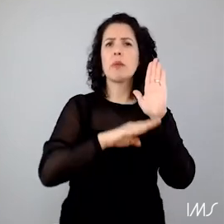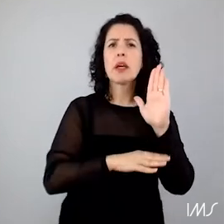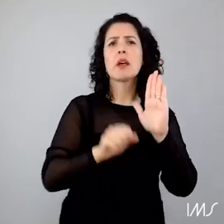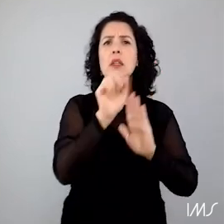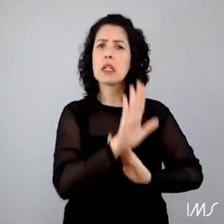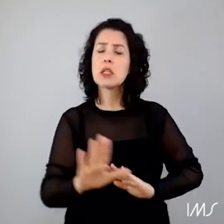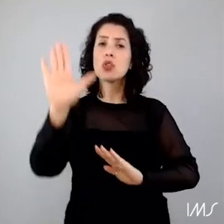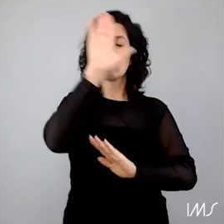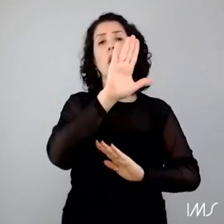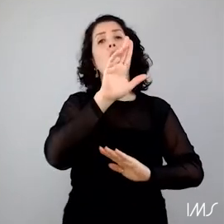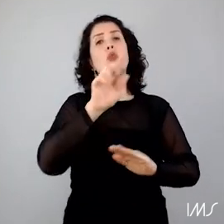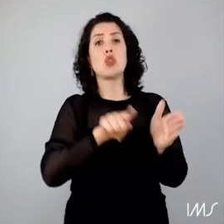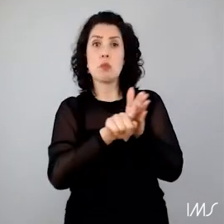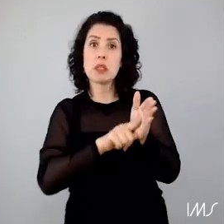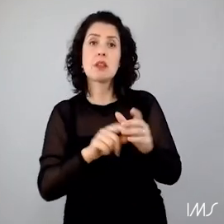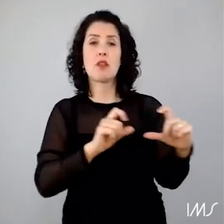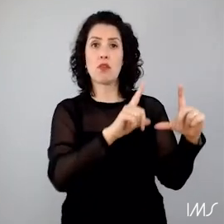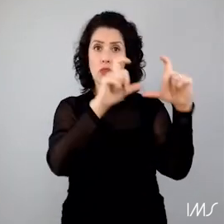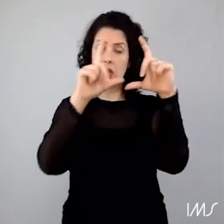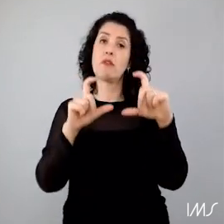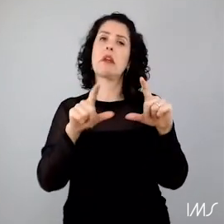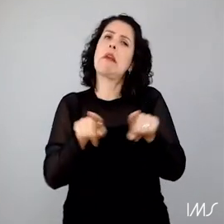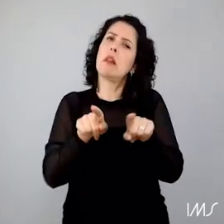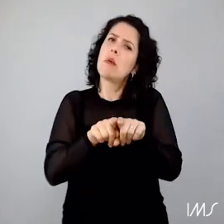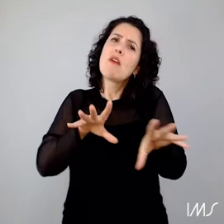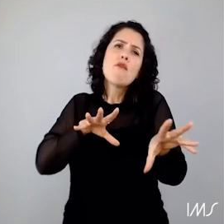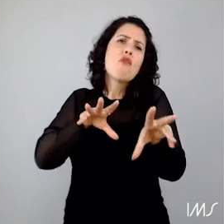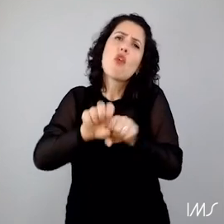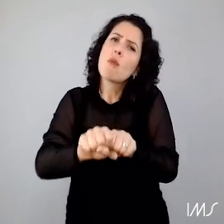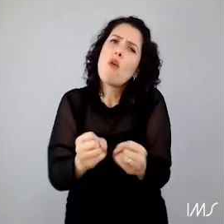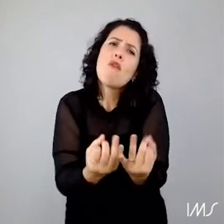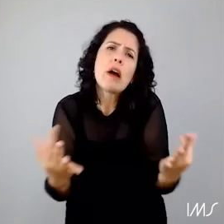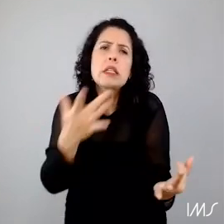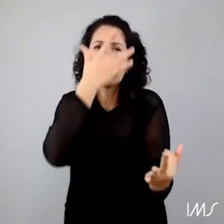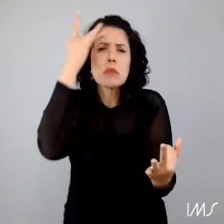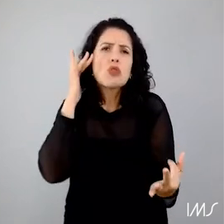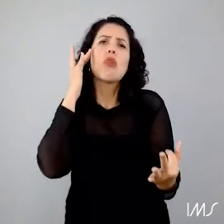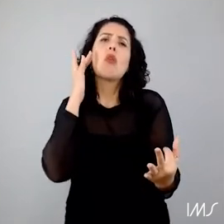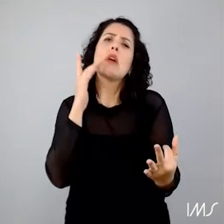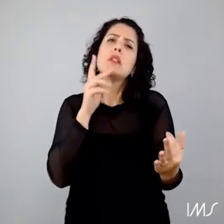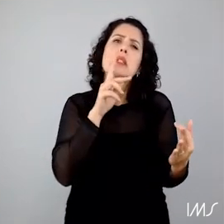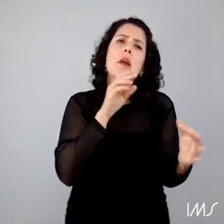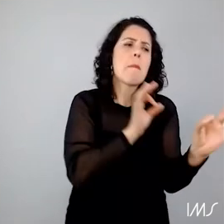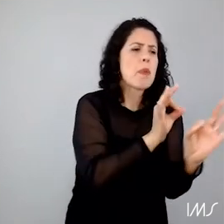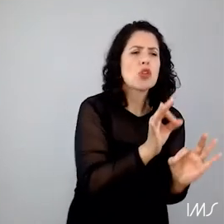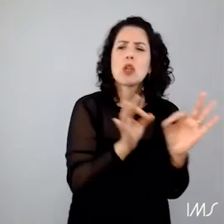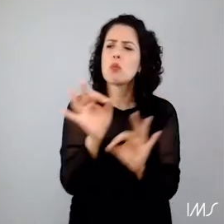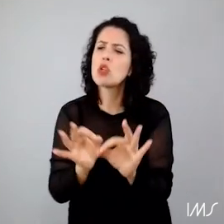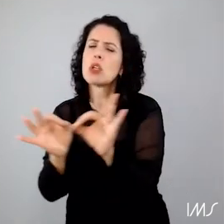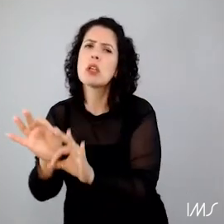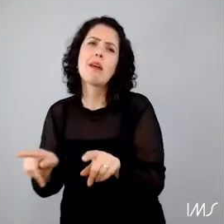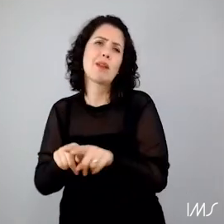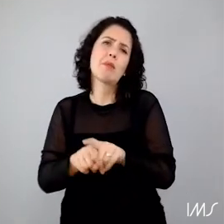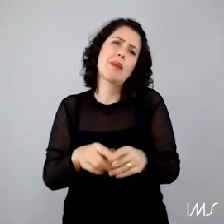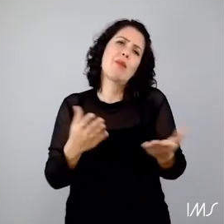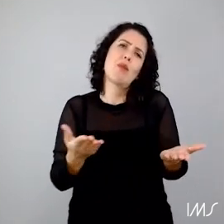projetos variados, né? Desde a coleção Teresa Cristina na Biblioteca Nacional, uma parceria com a Biblioteca Nacional, até uma série